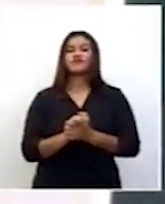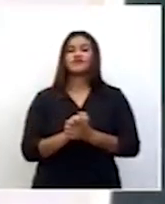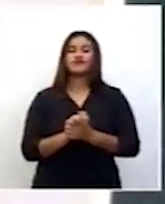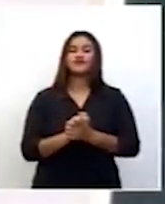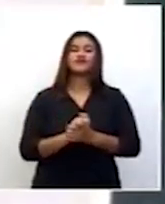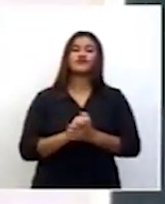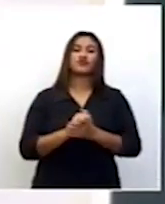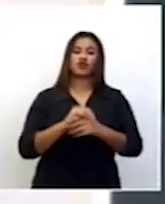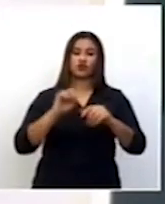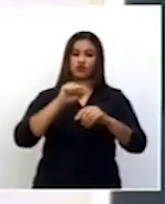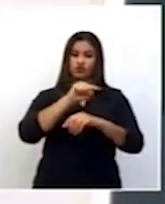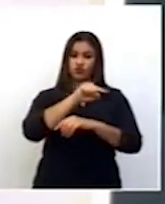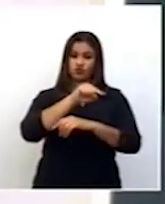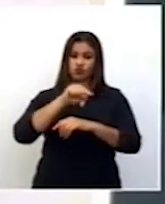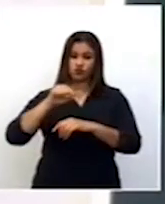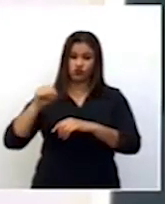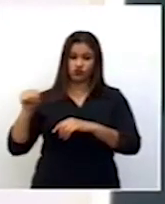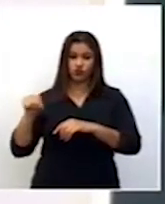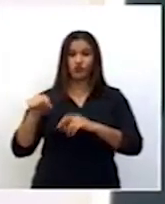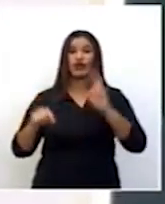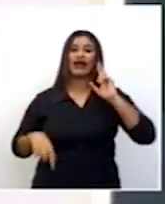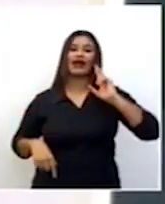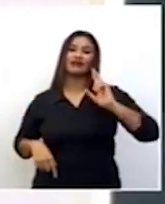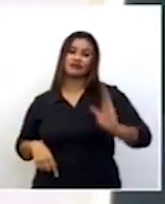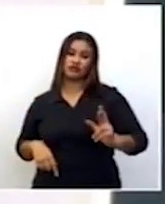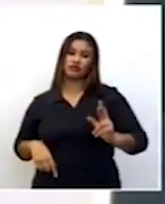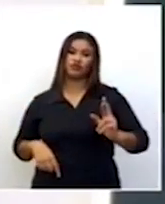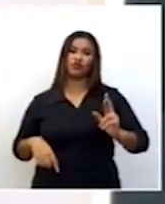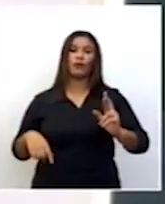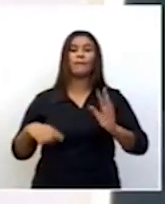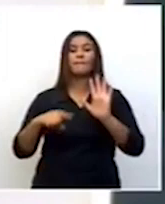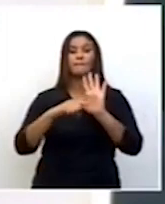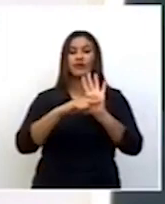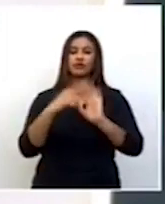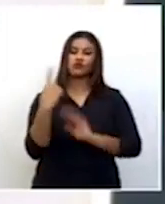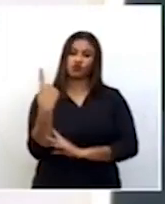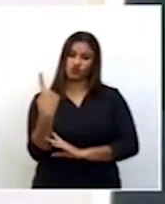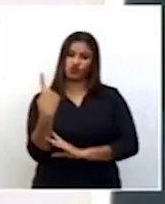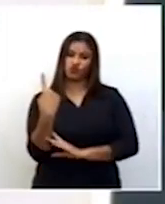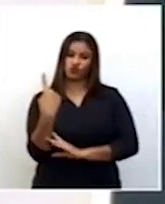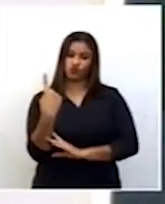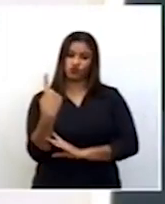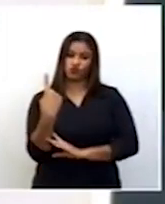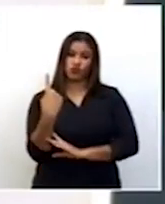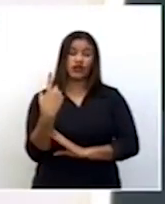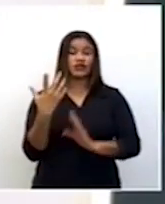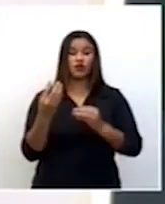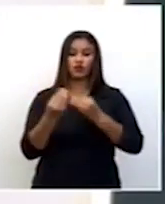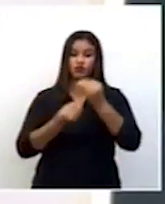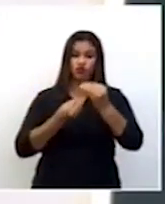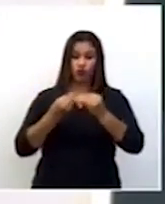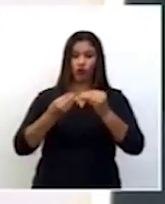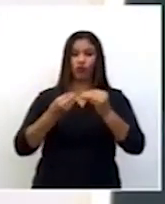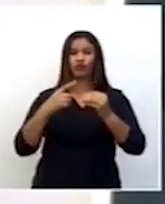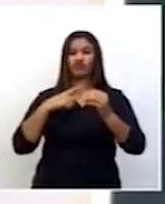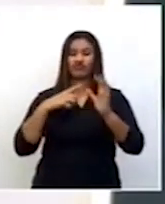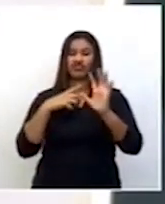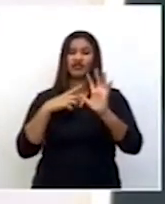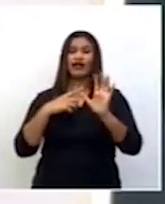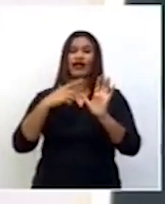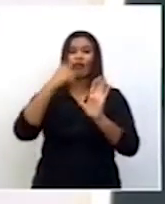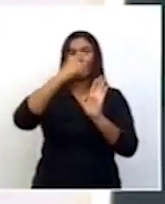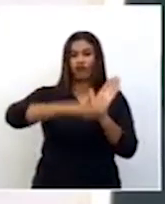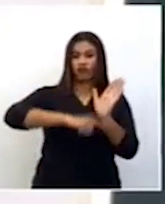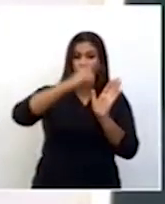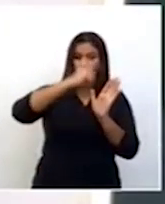de novo a razão, menos 1. Então o que eu fiz? Basicamente eu substituí os termos. Então eu peguei o primeiro